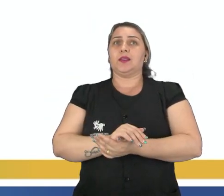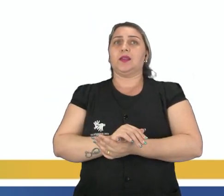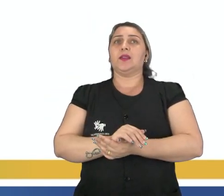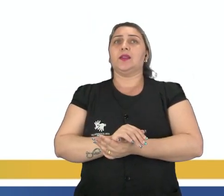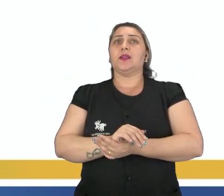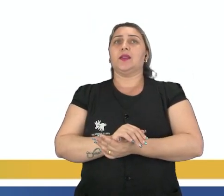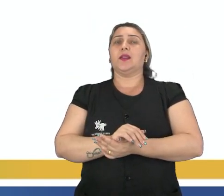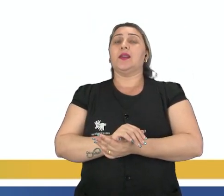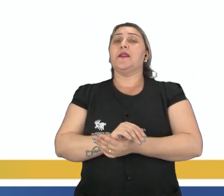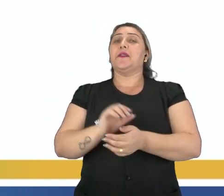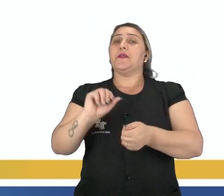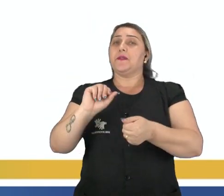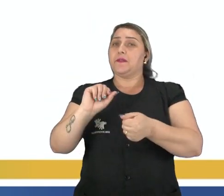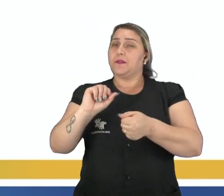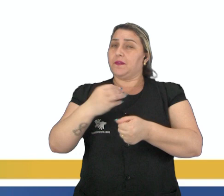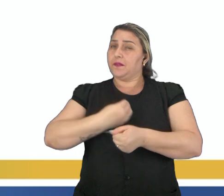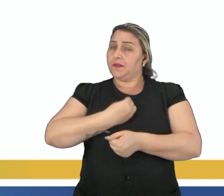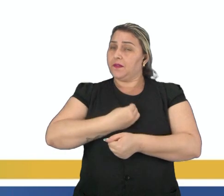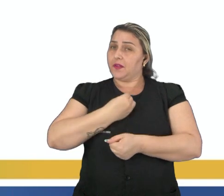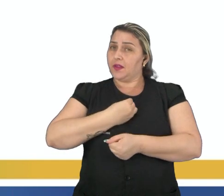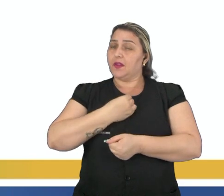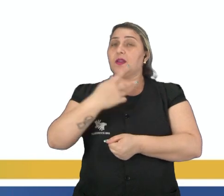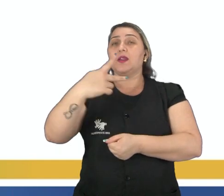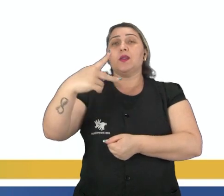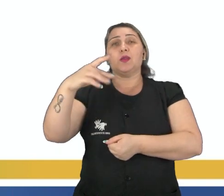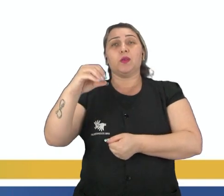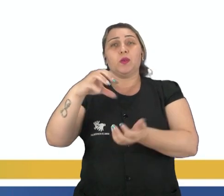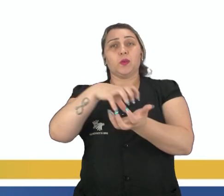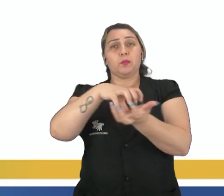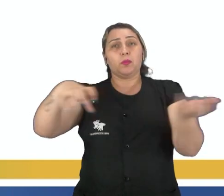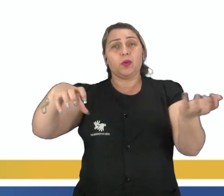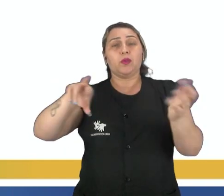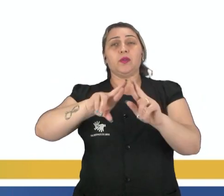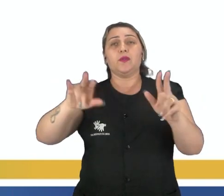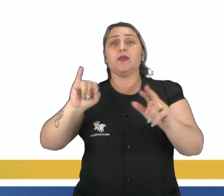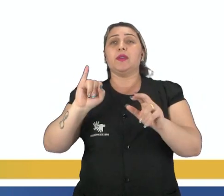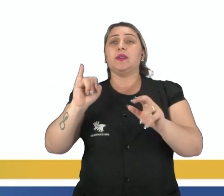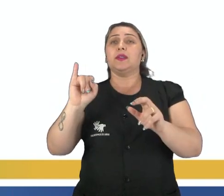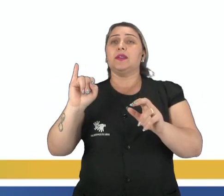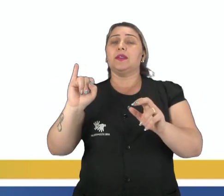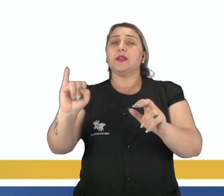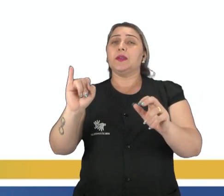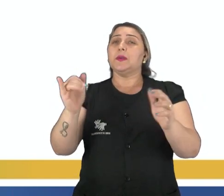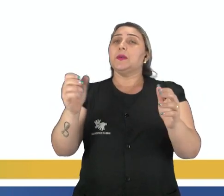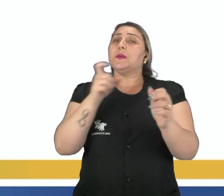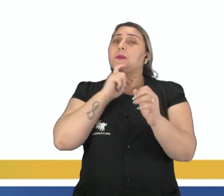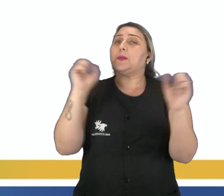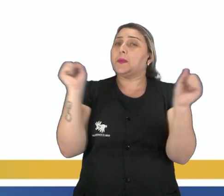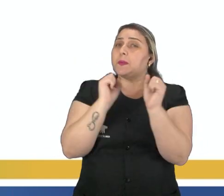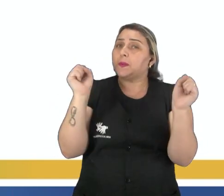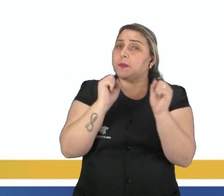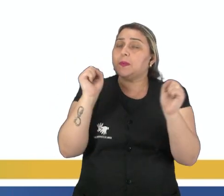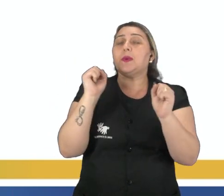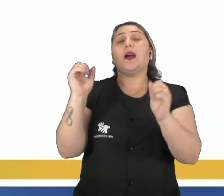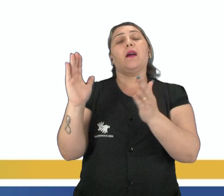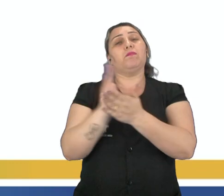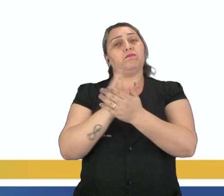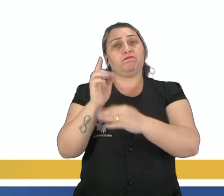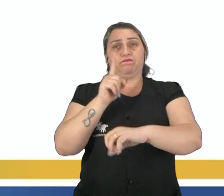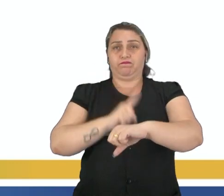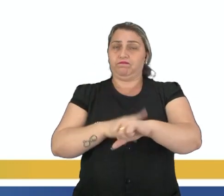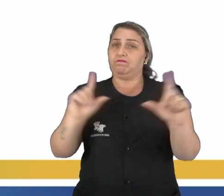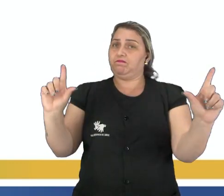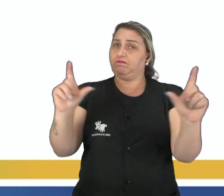vivem principalmente nas regiões dos polos, né, que vivem aí sobre situações de invernos rigorosos, em alguns momentos esse ciclo ele vai